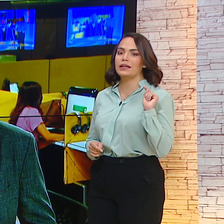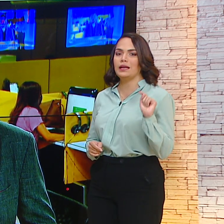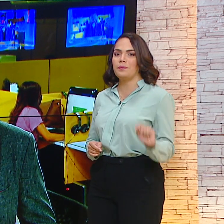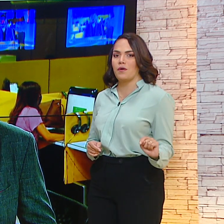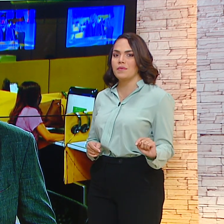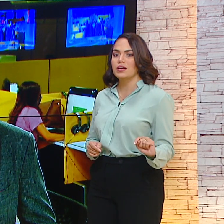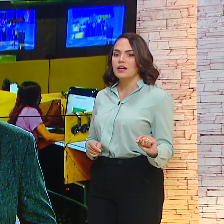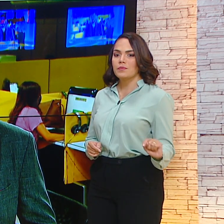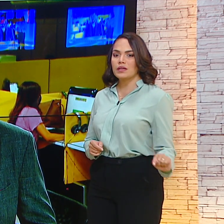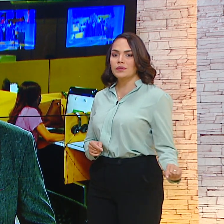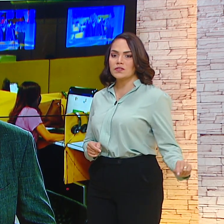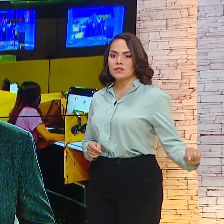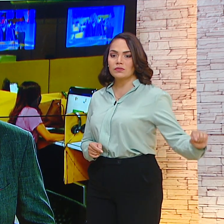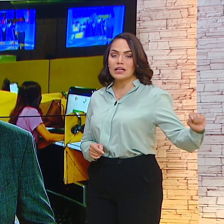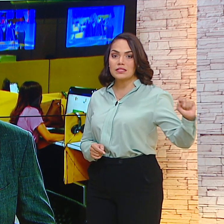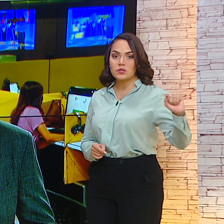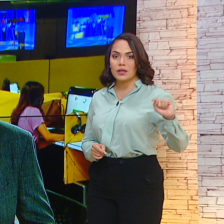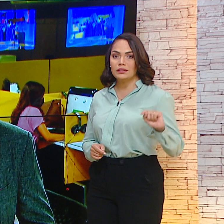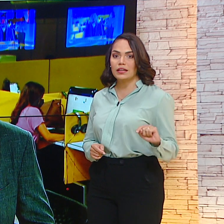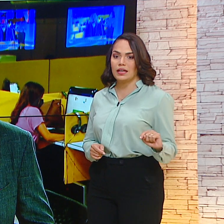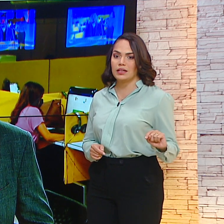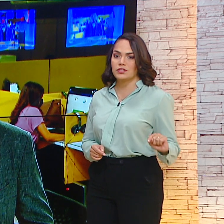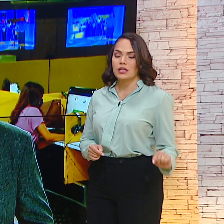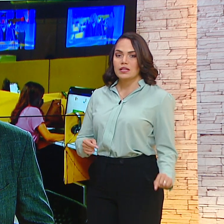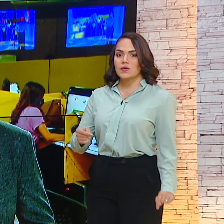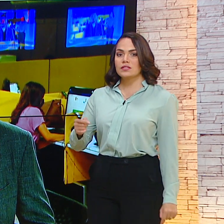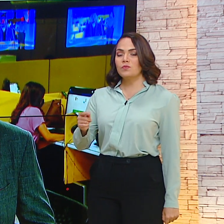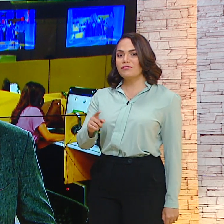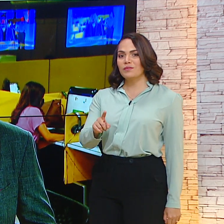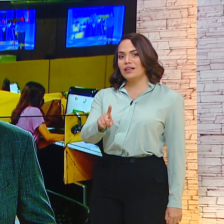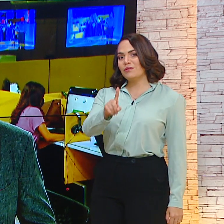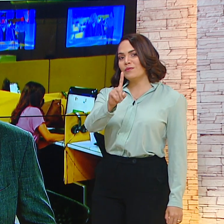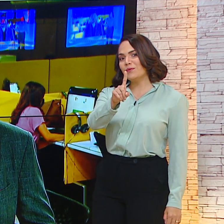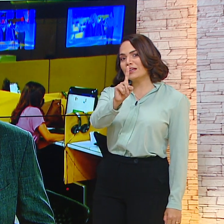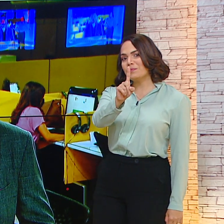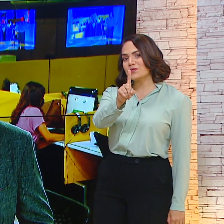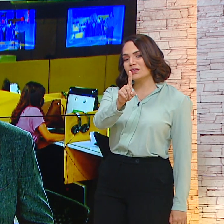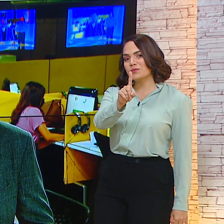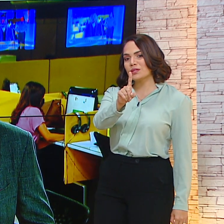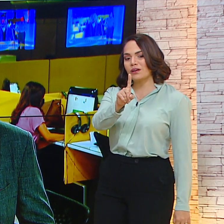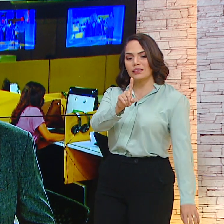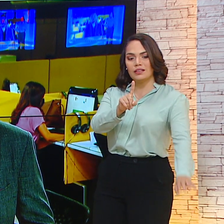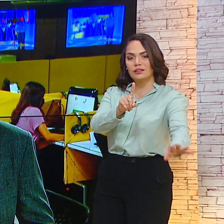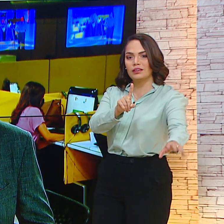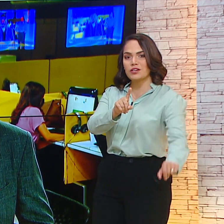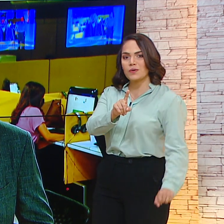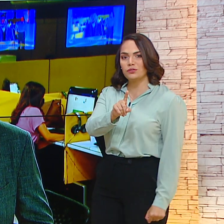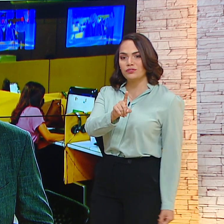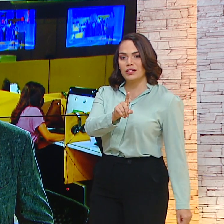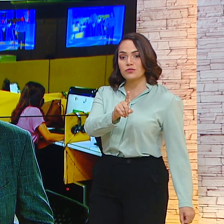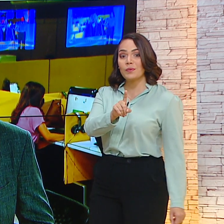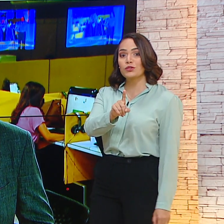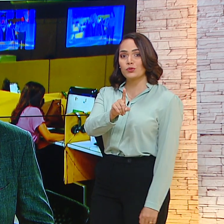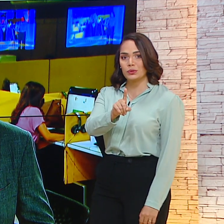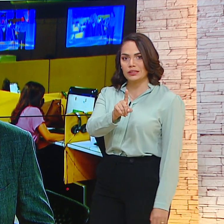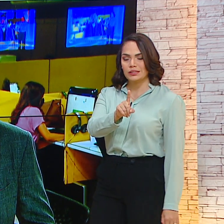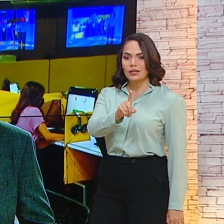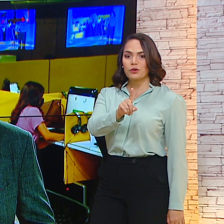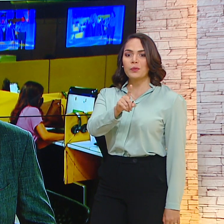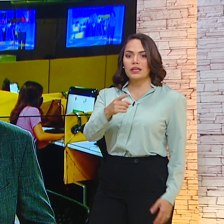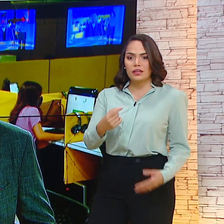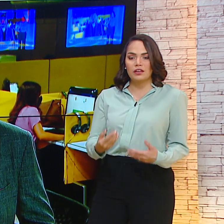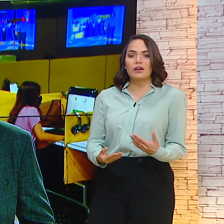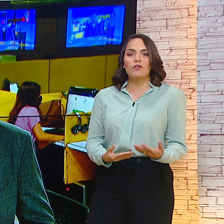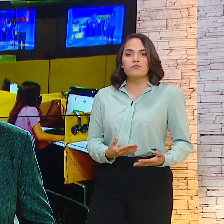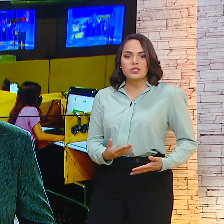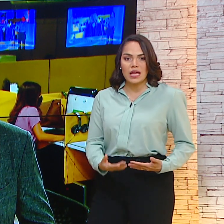pública e para quem é pobre, porque muitas Exatamente. Vezes não tem acesso à internet. Às vezes numa família, uma única pessoa tem um celular e tem 3, 4 filhos, como é que estuda?